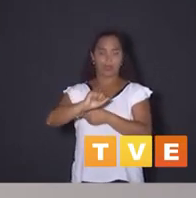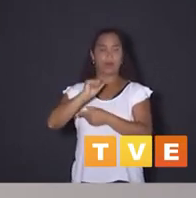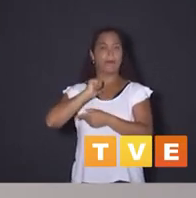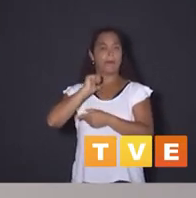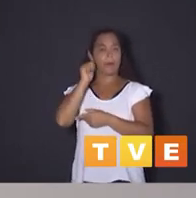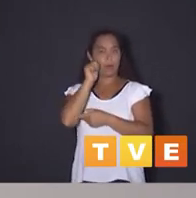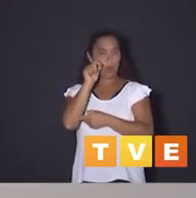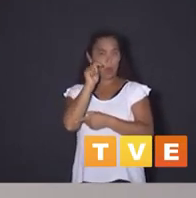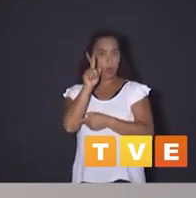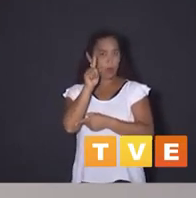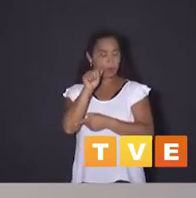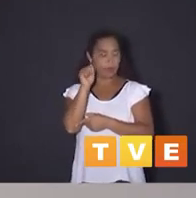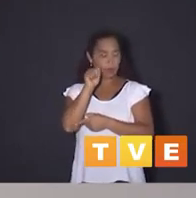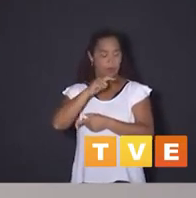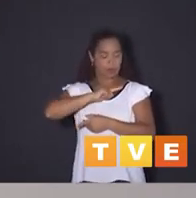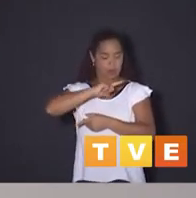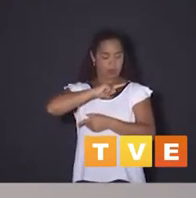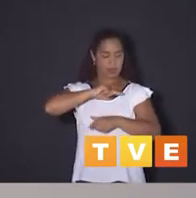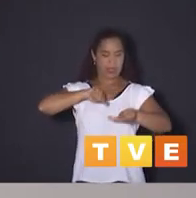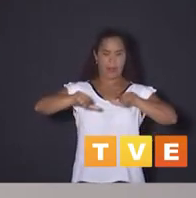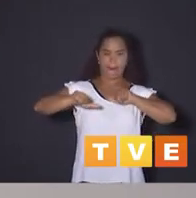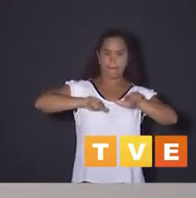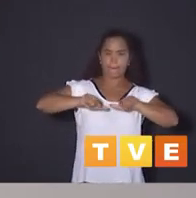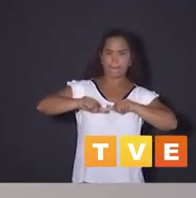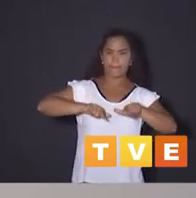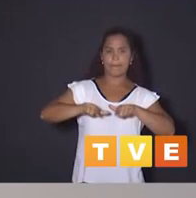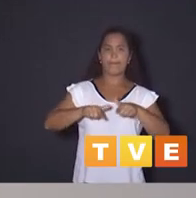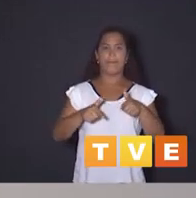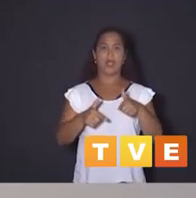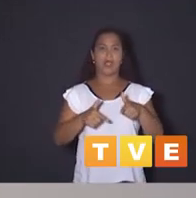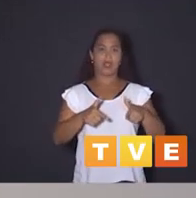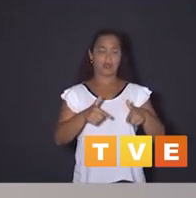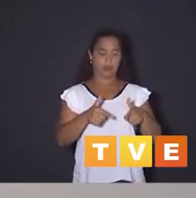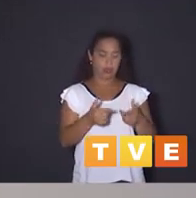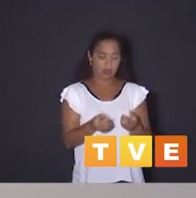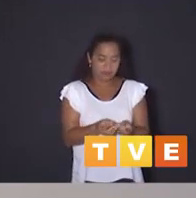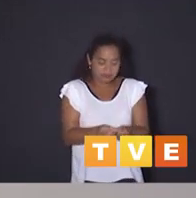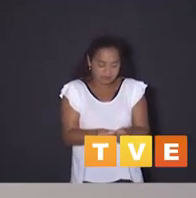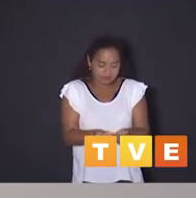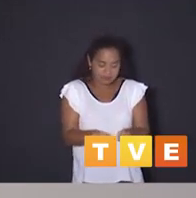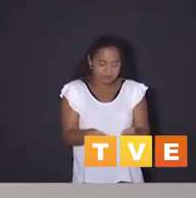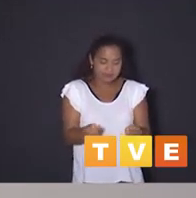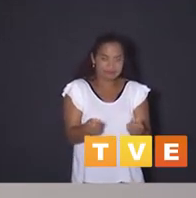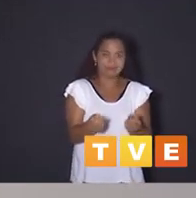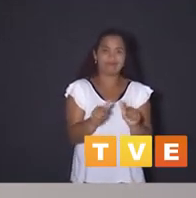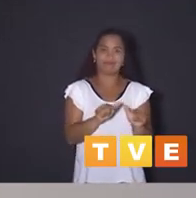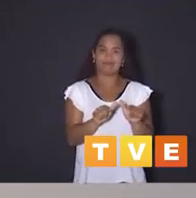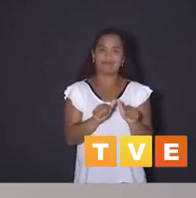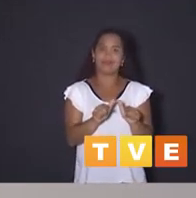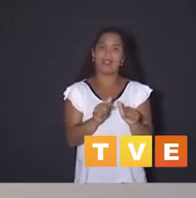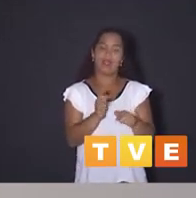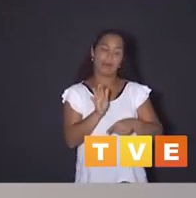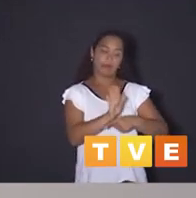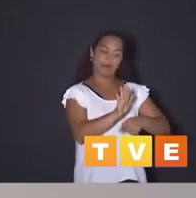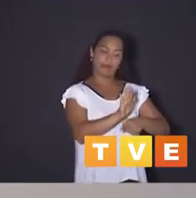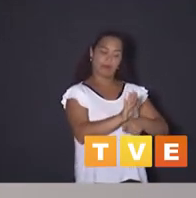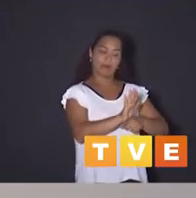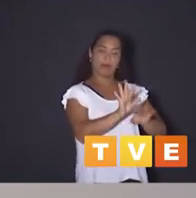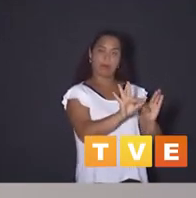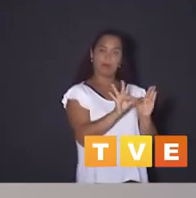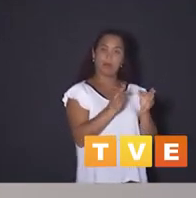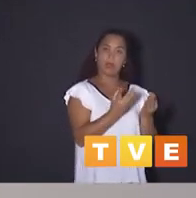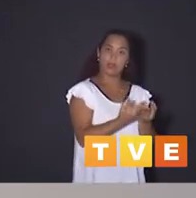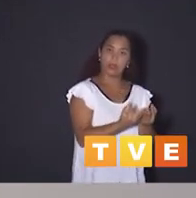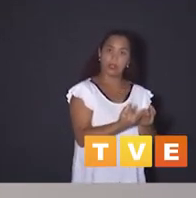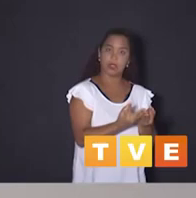desenvolvendo seus fazeres artesanais para sustentar o luxo de determinadas elites com o passar do tempo essas mesmas